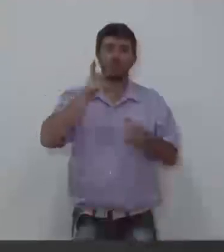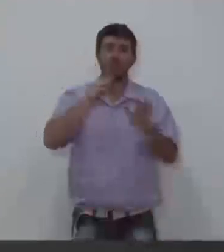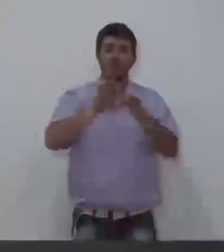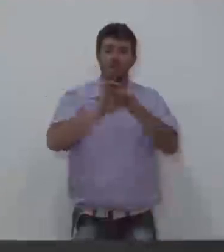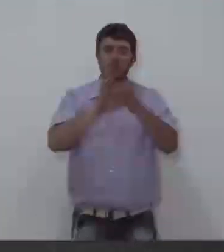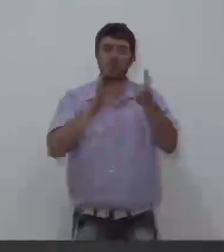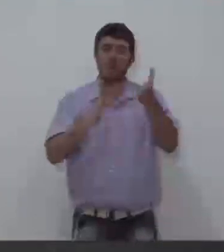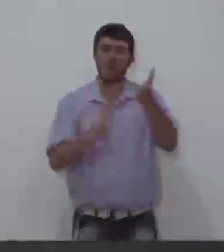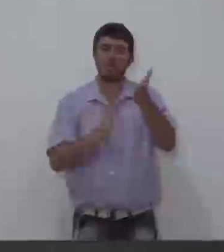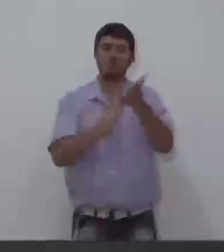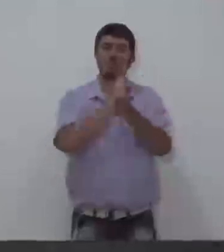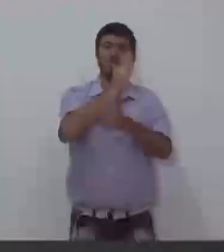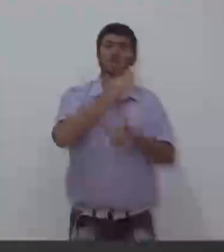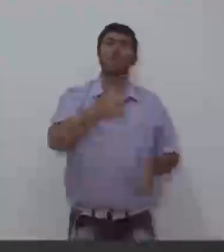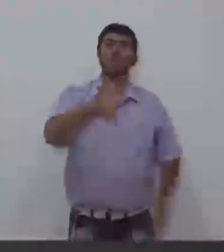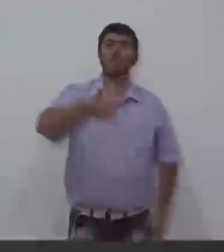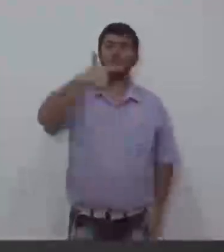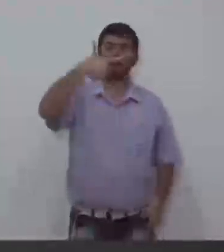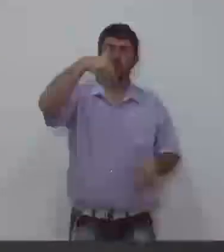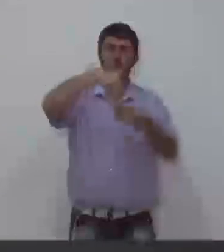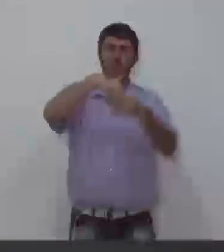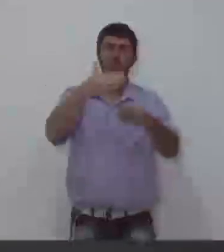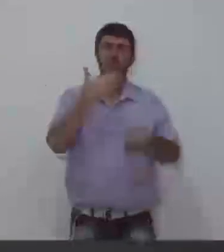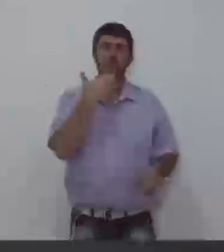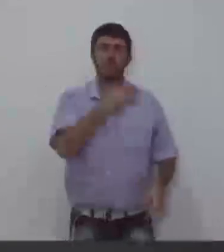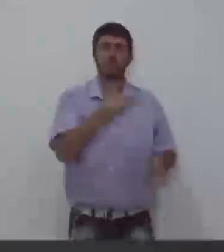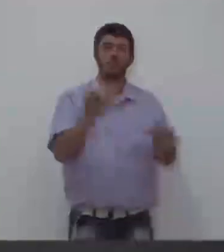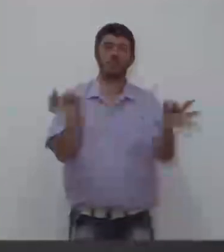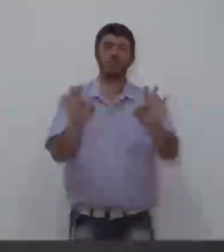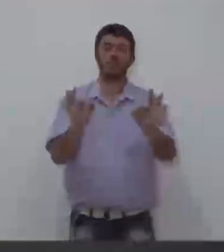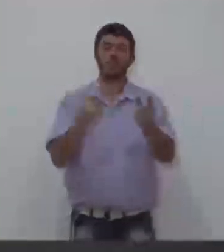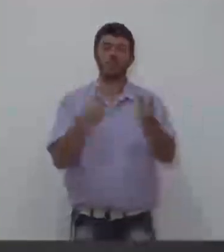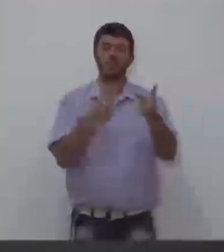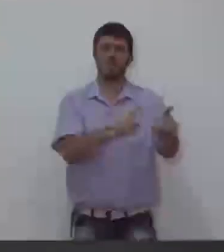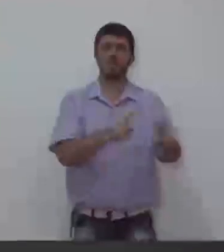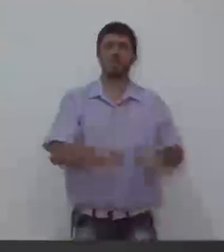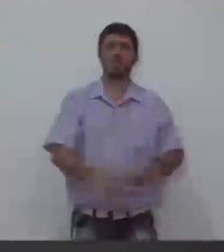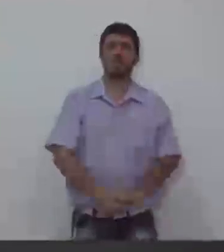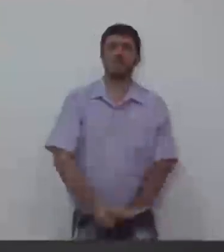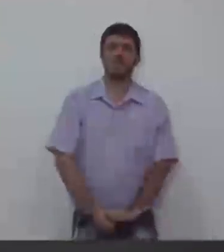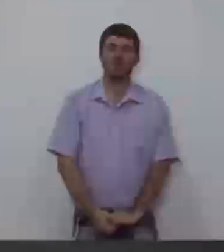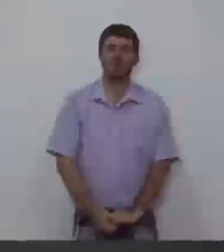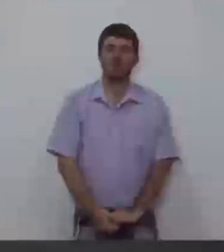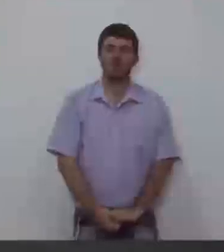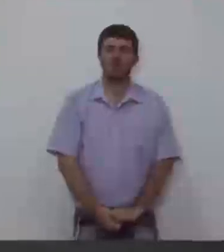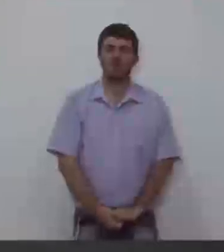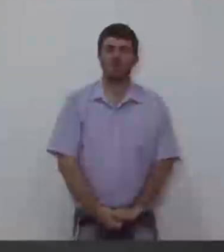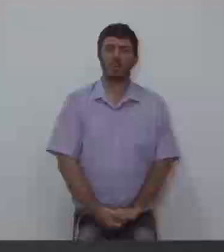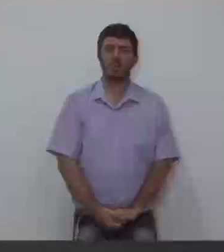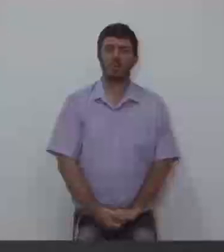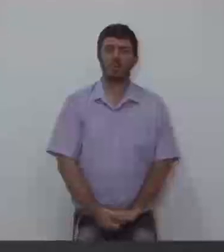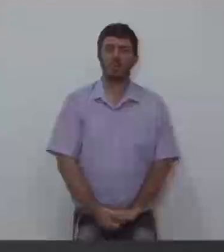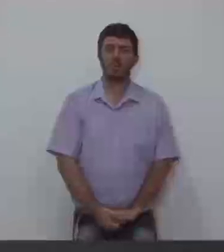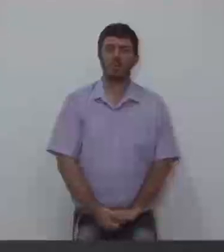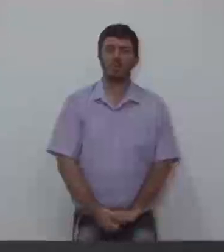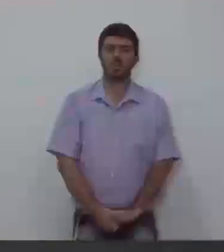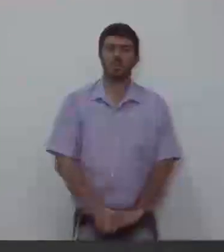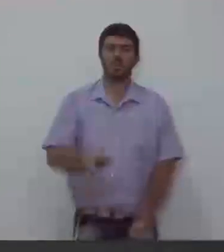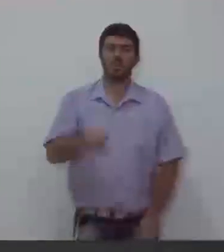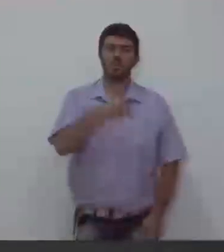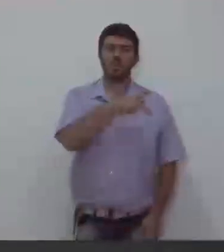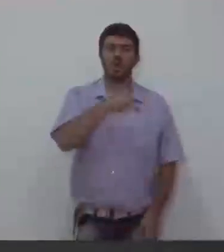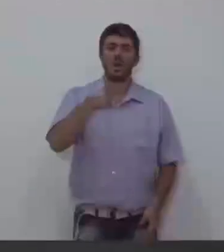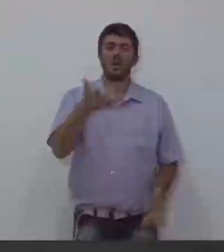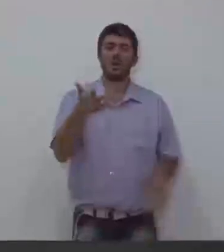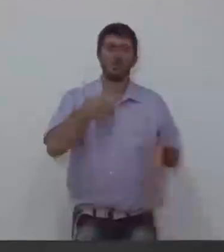se encontram. Aprovadas por 12 votos favoráveis e nenhum em contrário. Senhor presidente, eu requeiro a dispensa